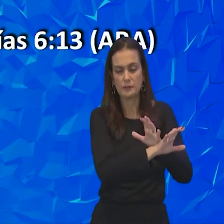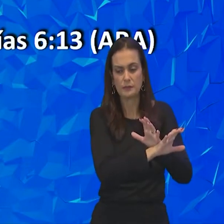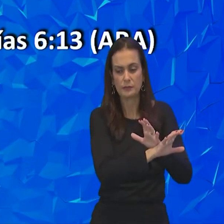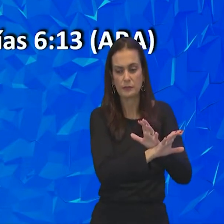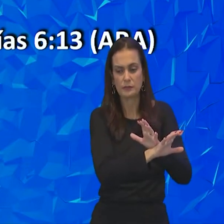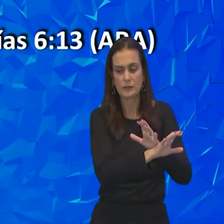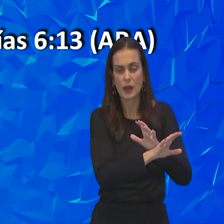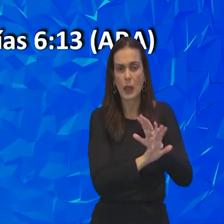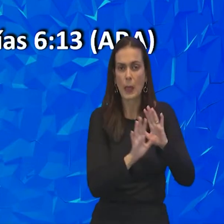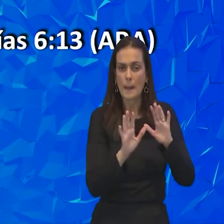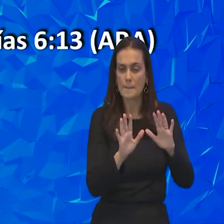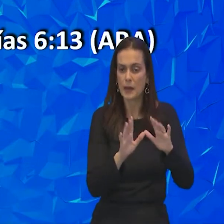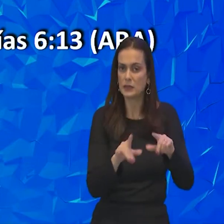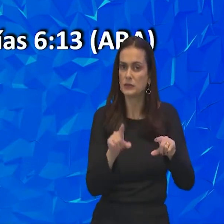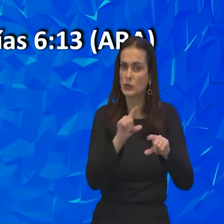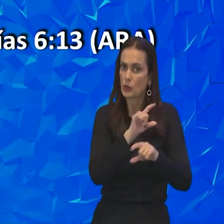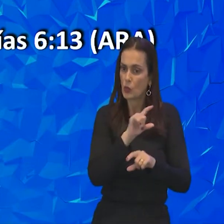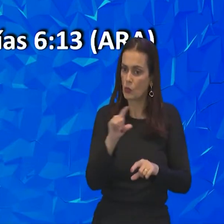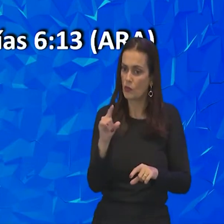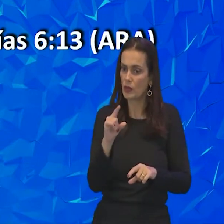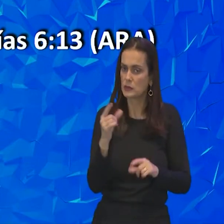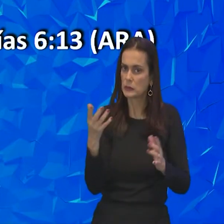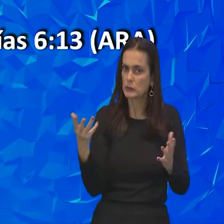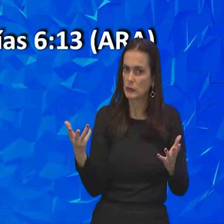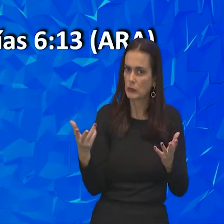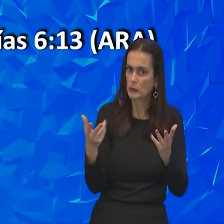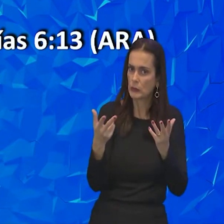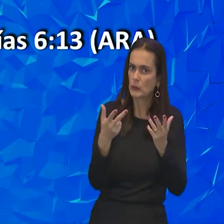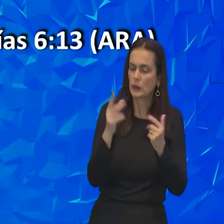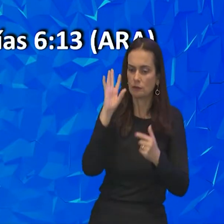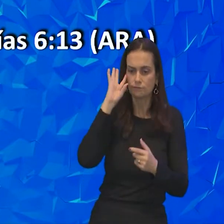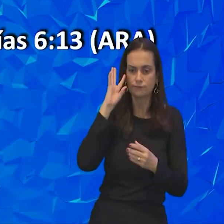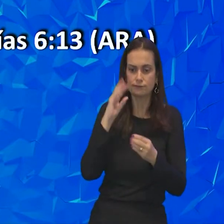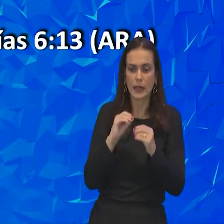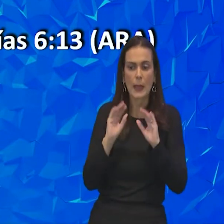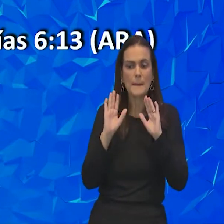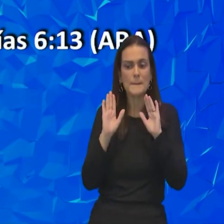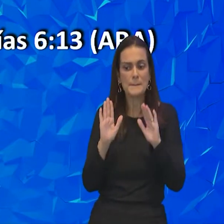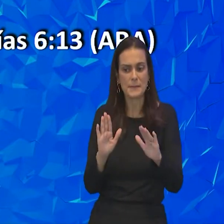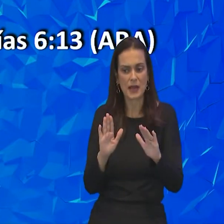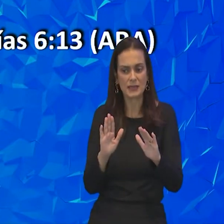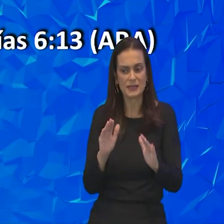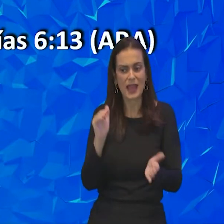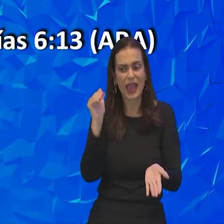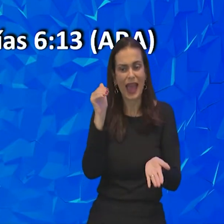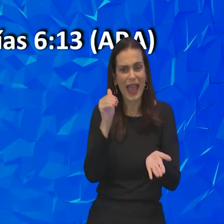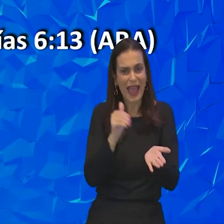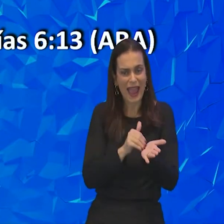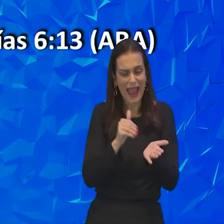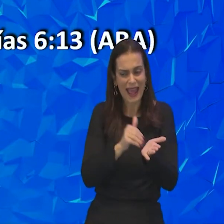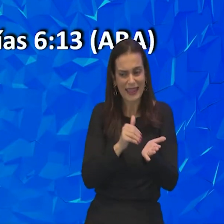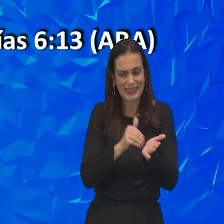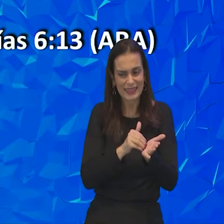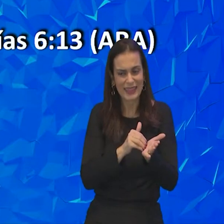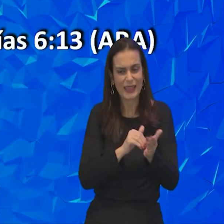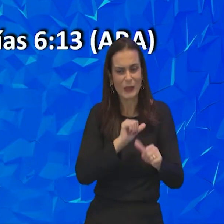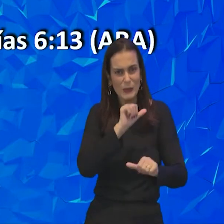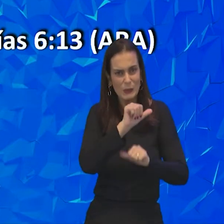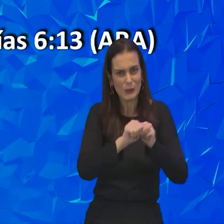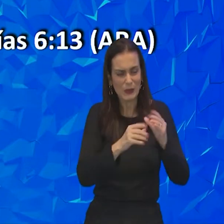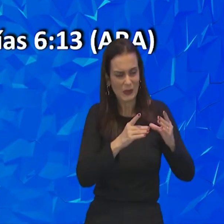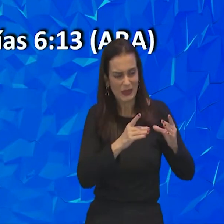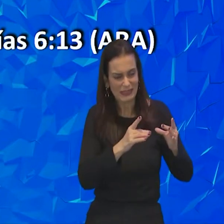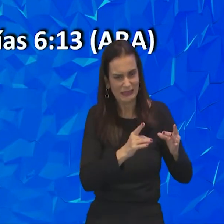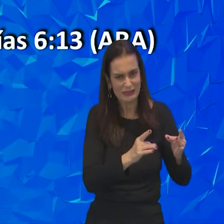vamos entender isso aqui de uma maneira melhor e maravilhosa. Mas se ainda a 10ª parte dela se tornar a ser